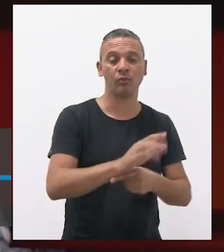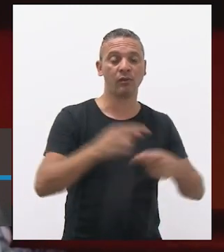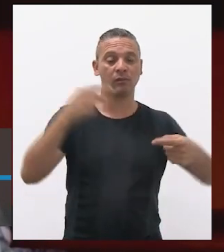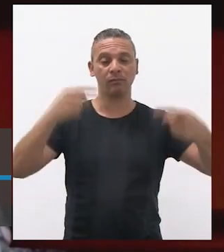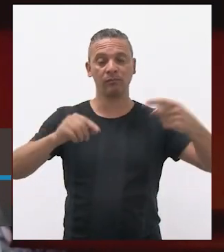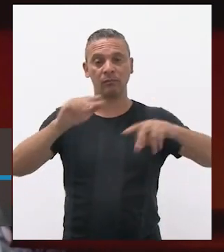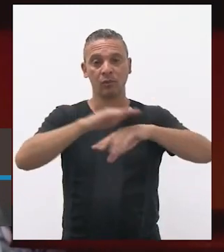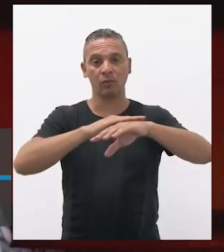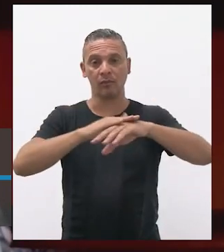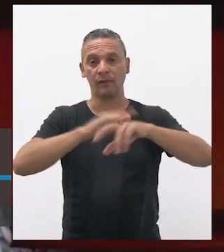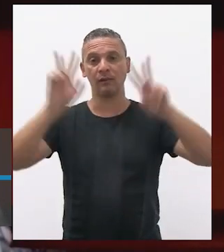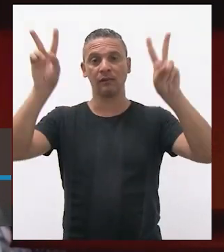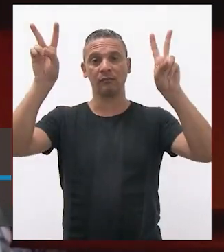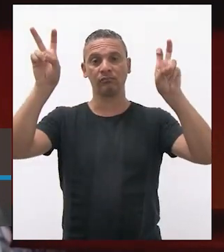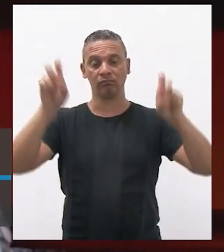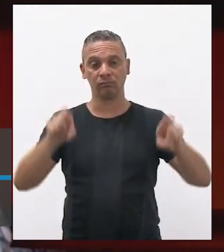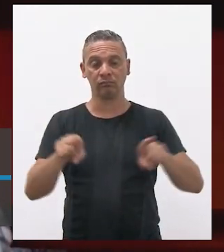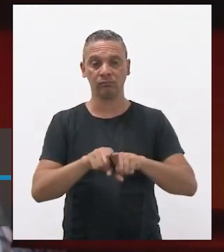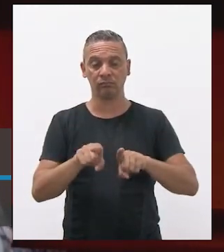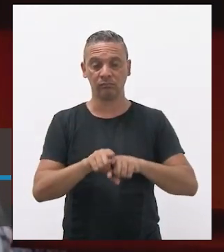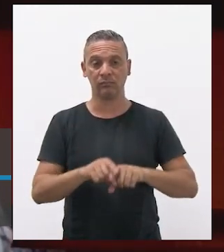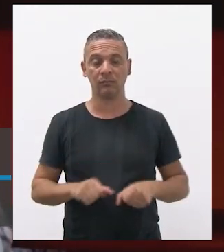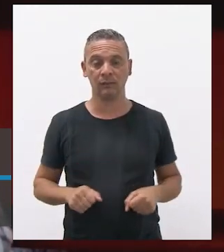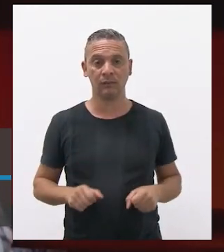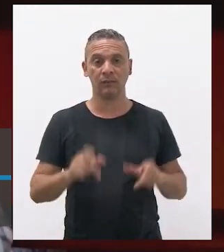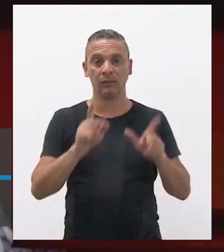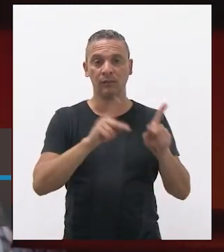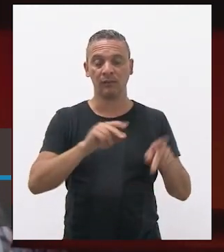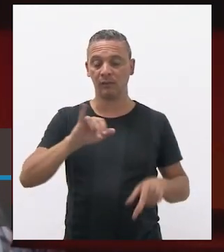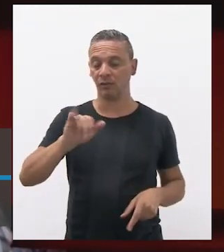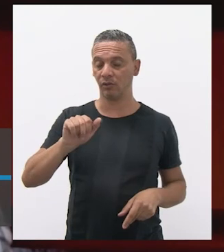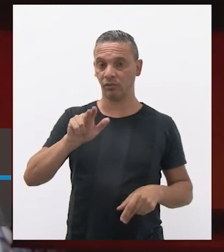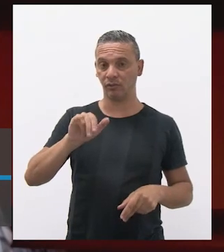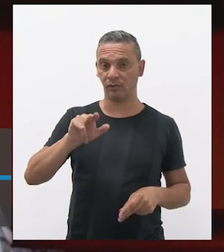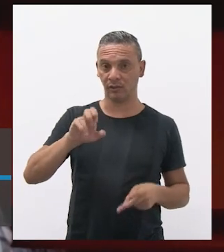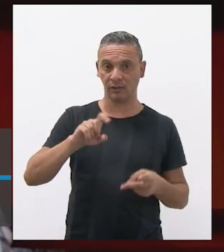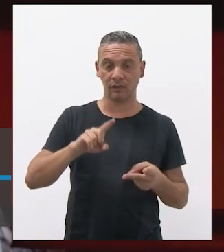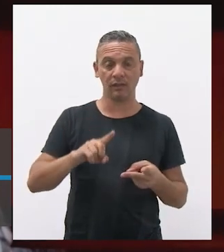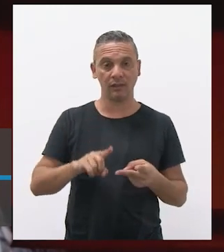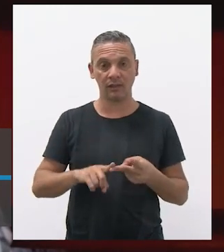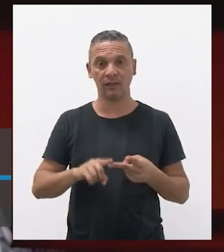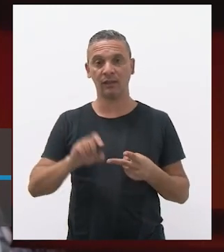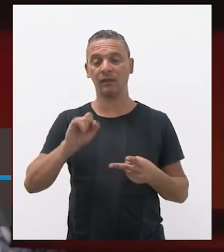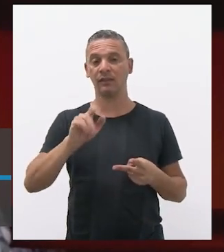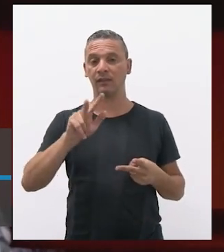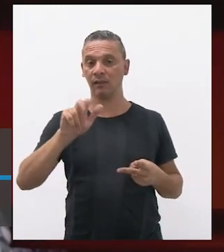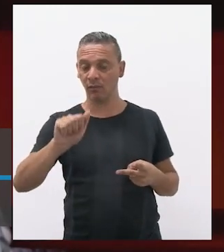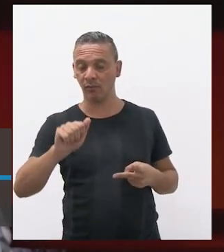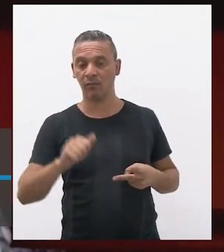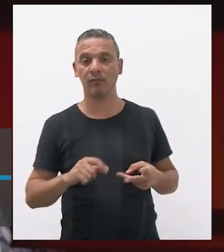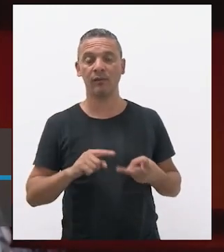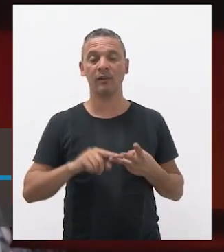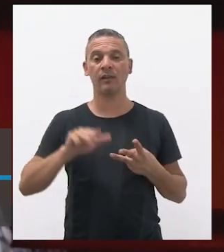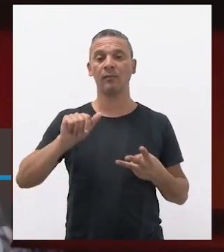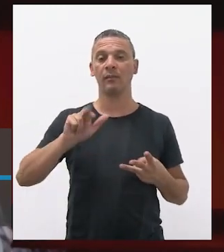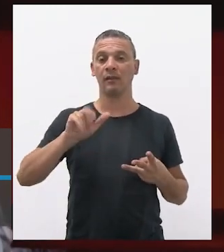distante do ponto de vista emocionalmente, do ponto de vista emocional, vai ocasionar um